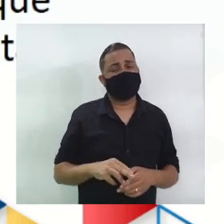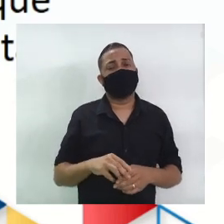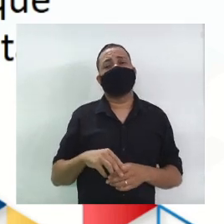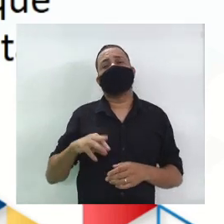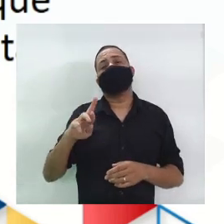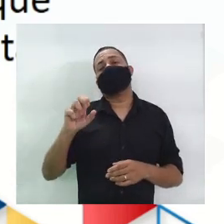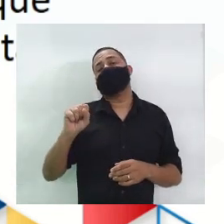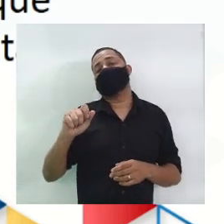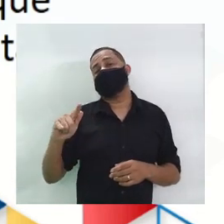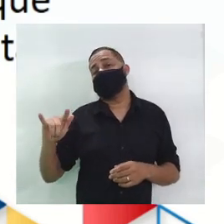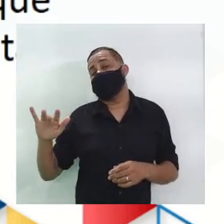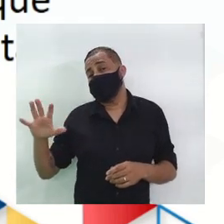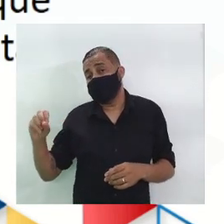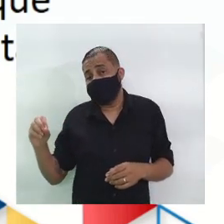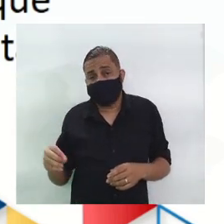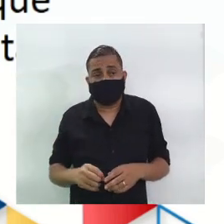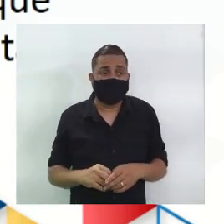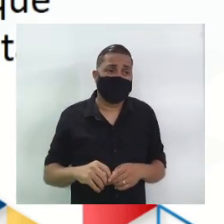denominado